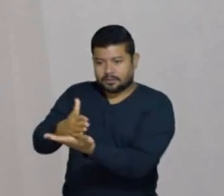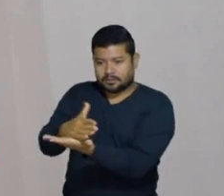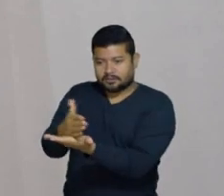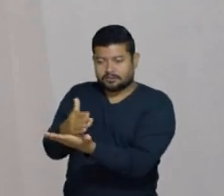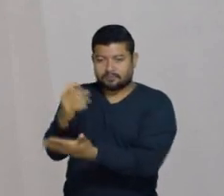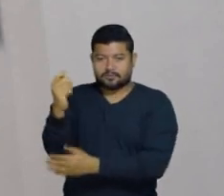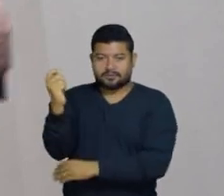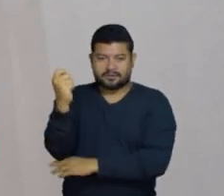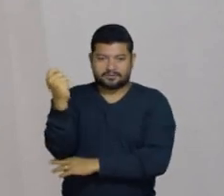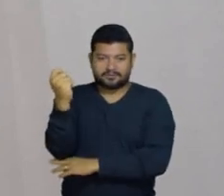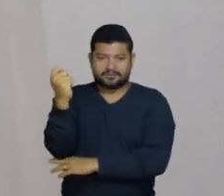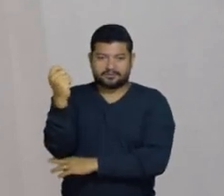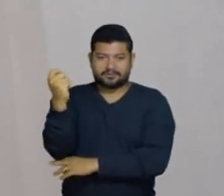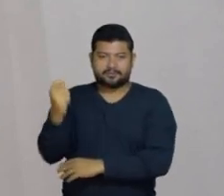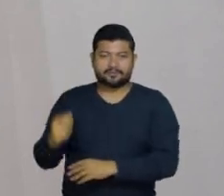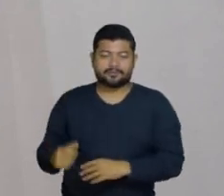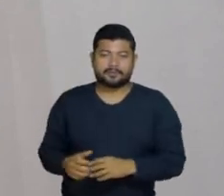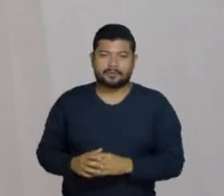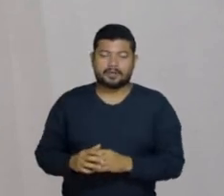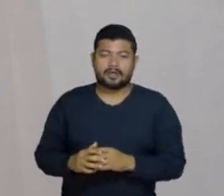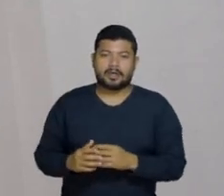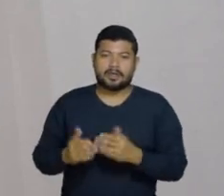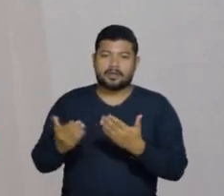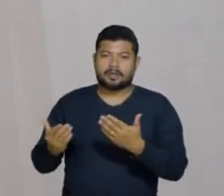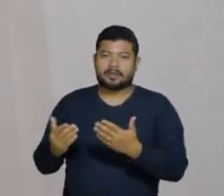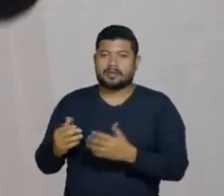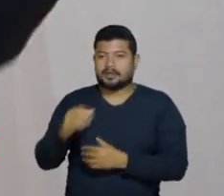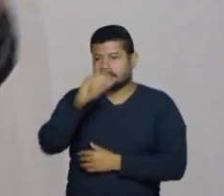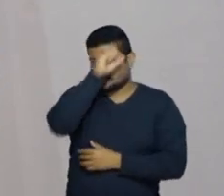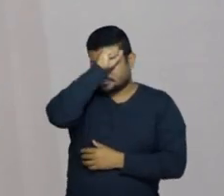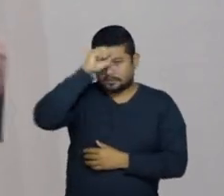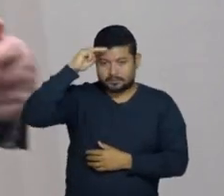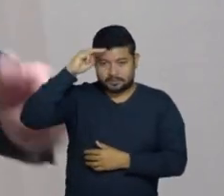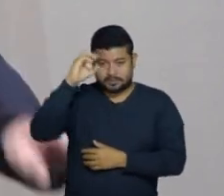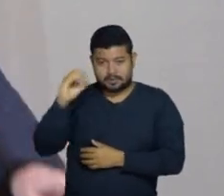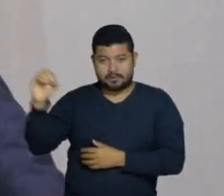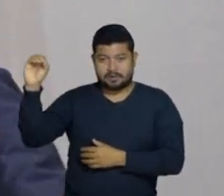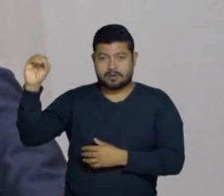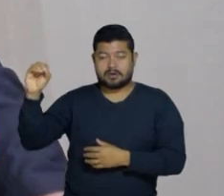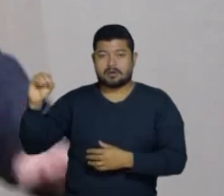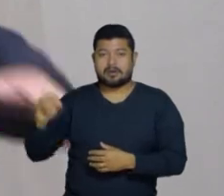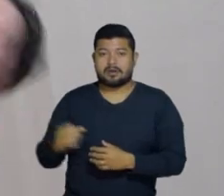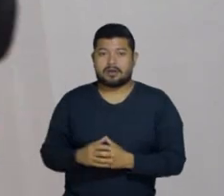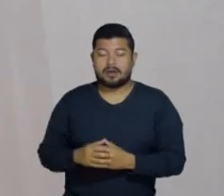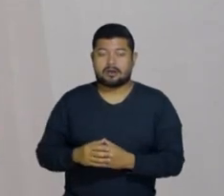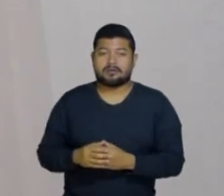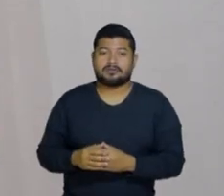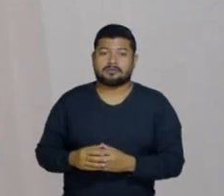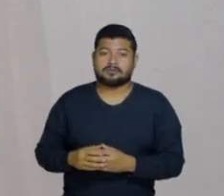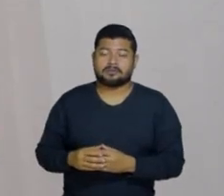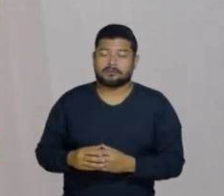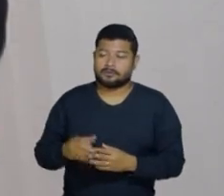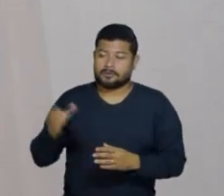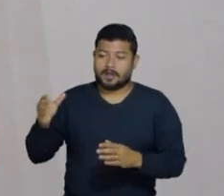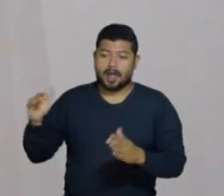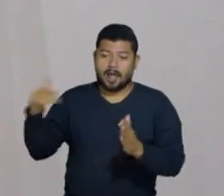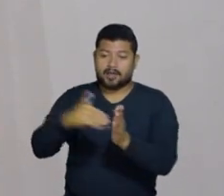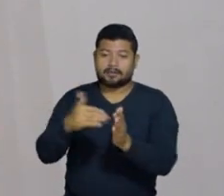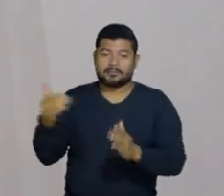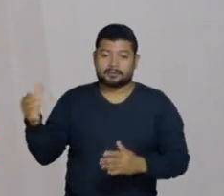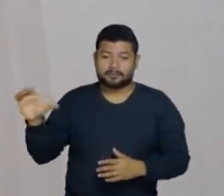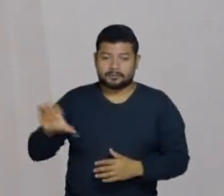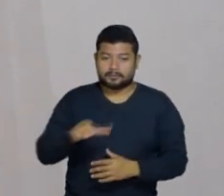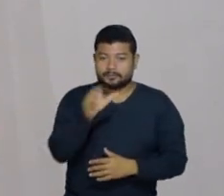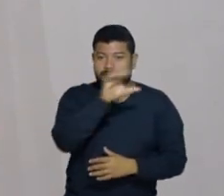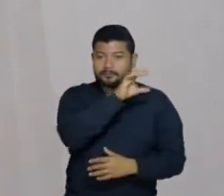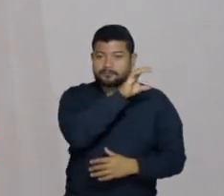Argentina, São Miguel do Oeste, que vai de Itapiranga, Dionísio Cerqueira, juntamente com a Amerios,